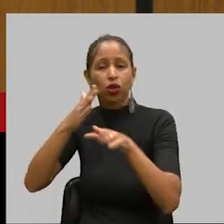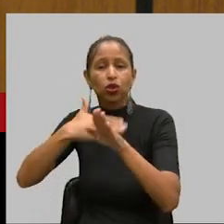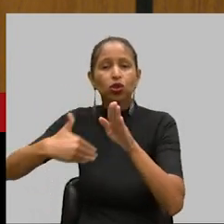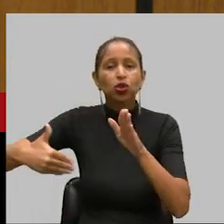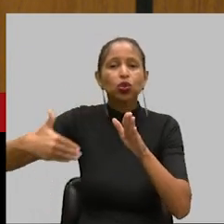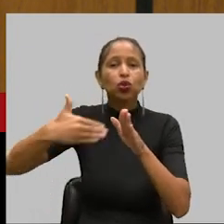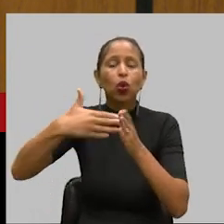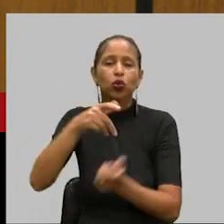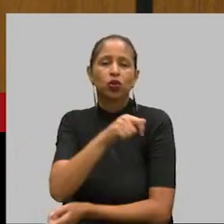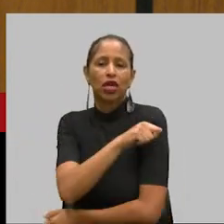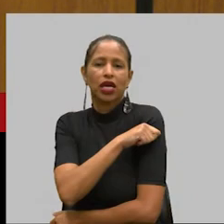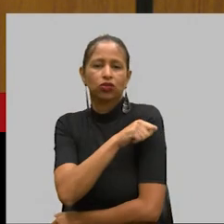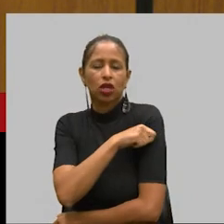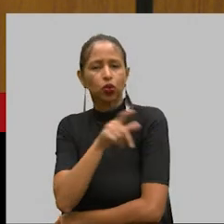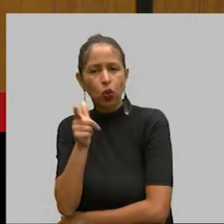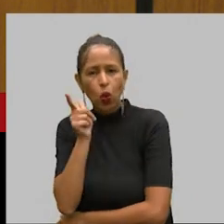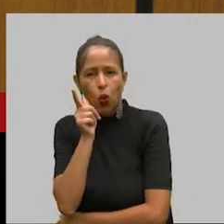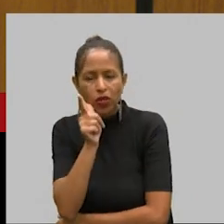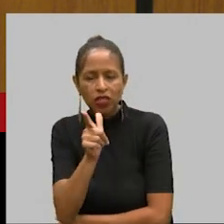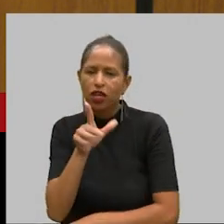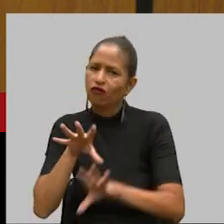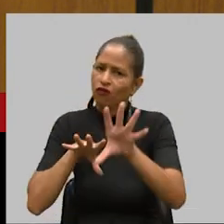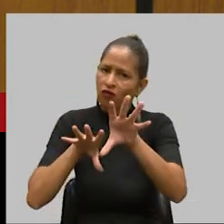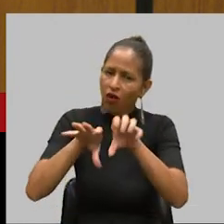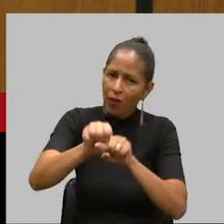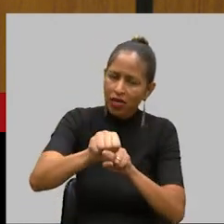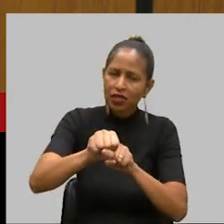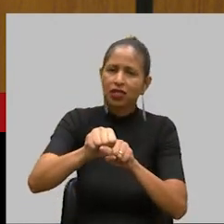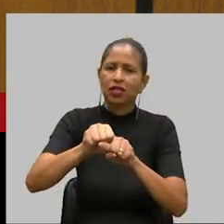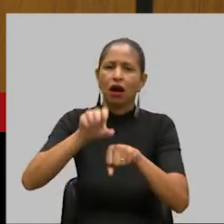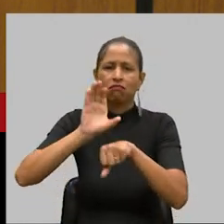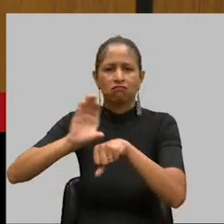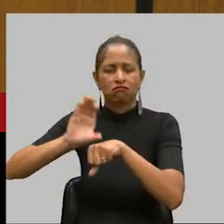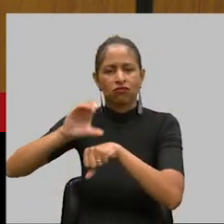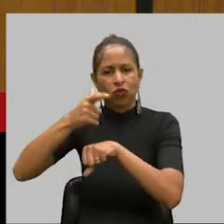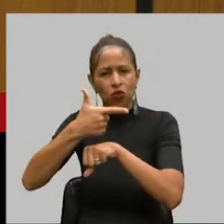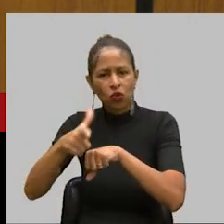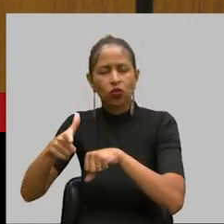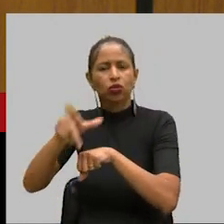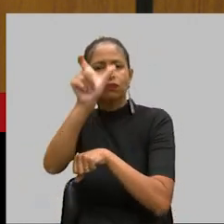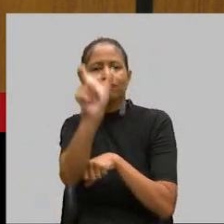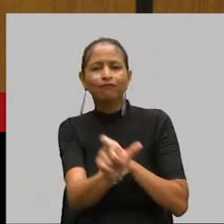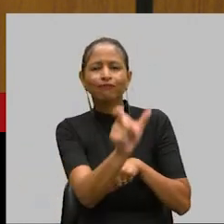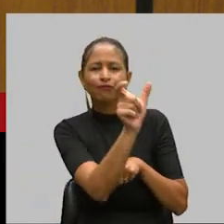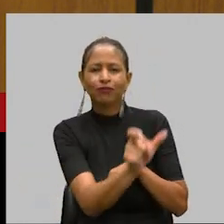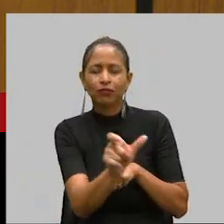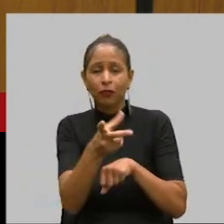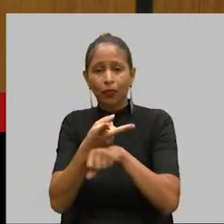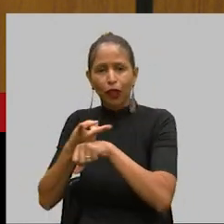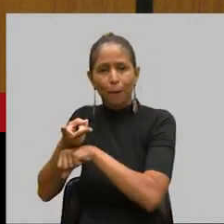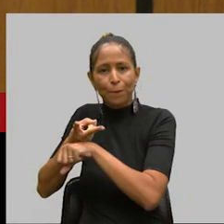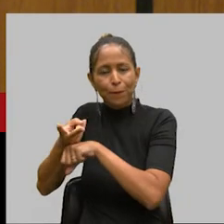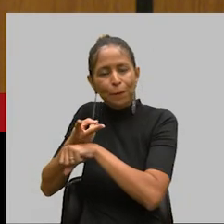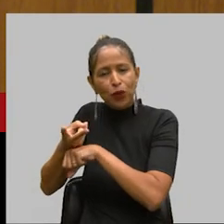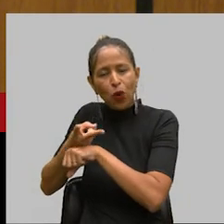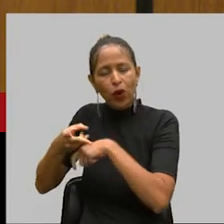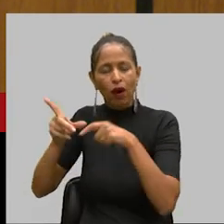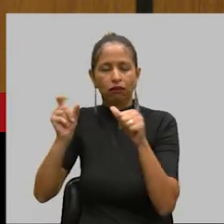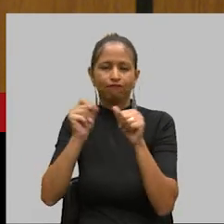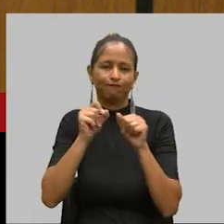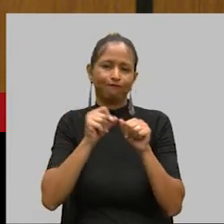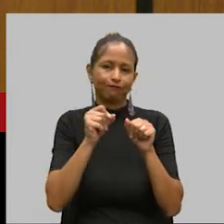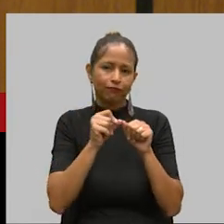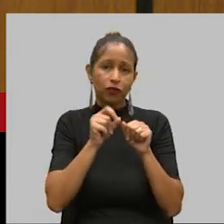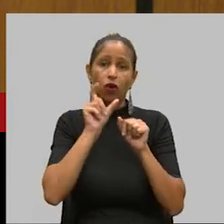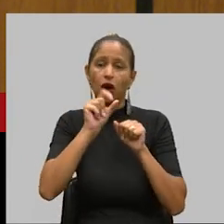os estudantes garantindo uma a formação unilateral dos sujeitos e buscando fazer